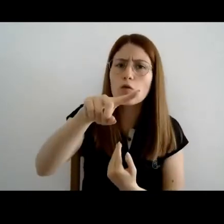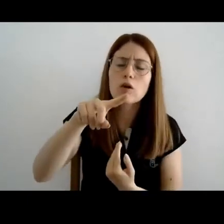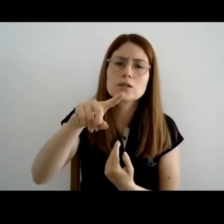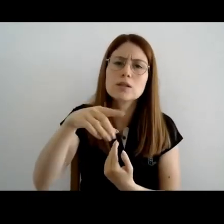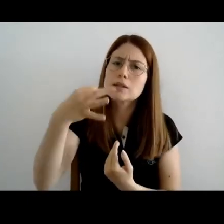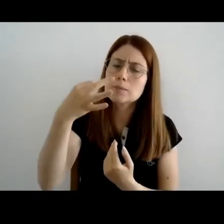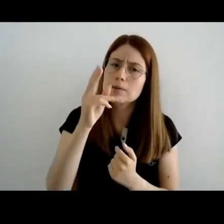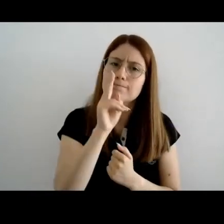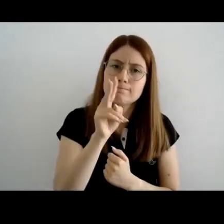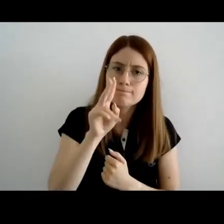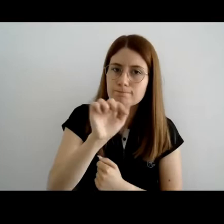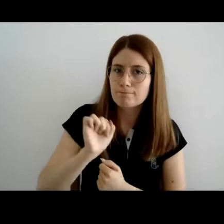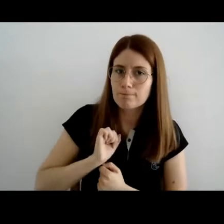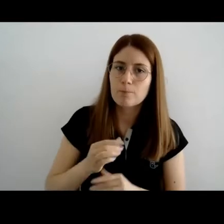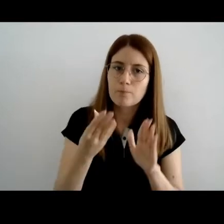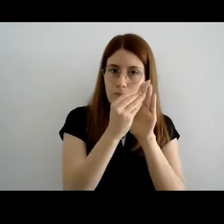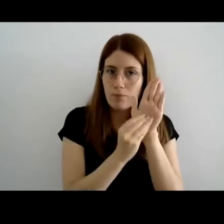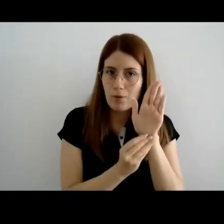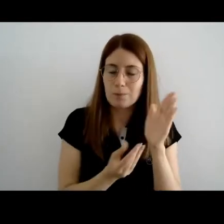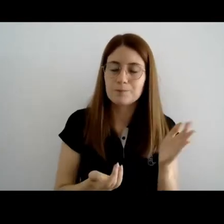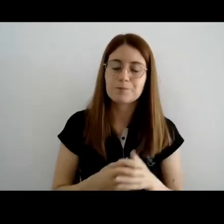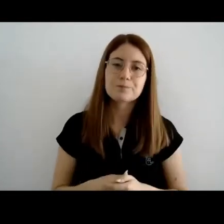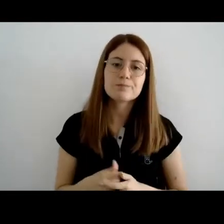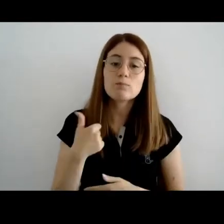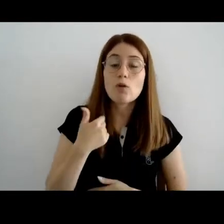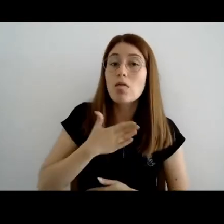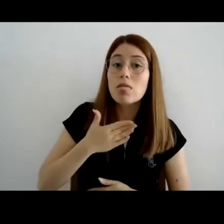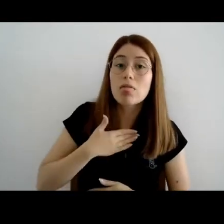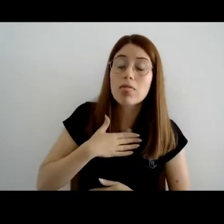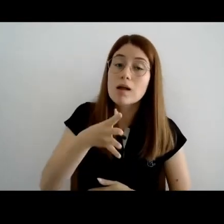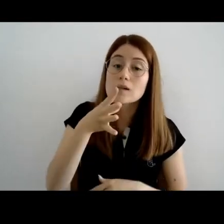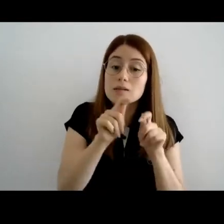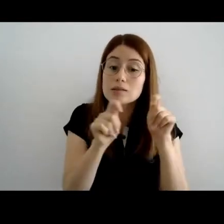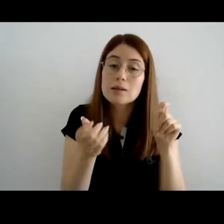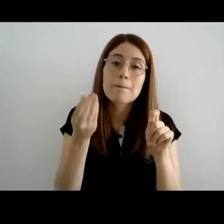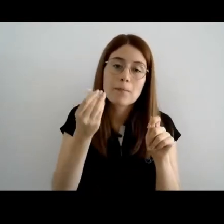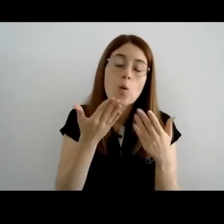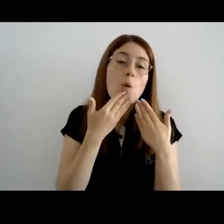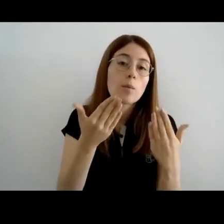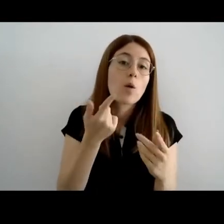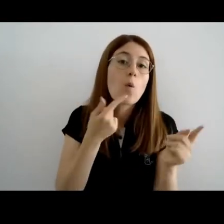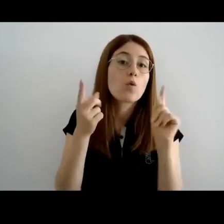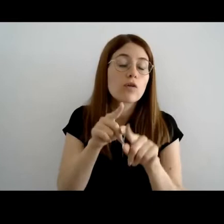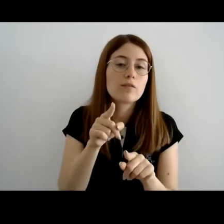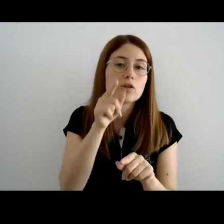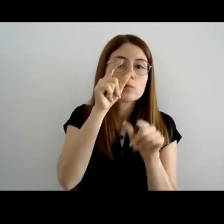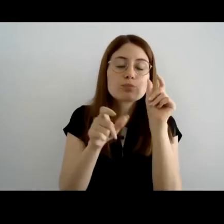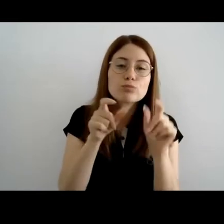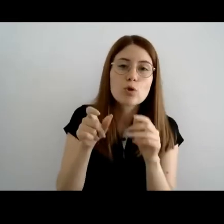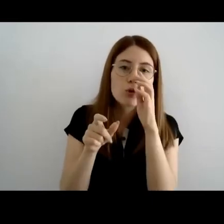a seguirem-nos. Não queria alongar mais, muito obrigada de novo àqueles que connosco